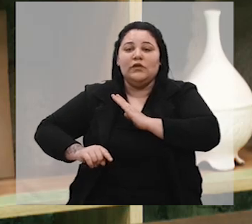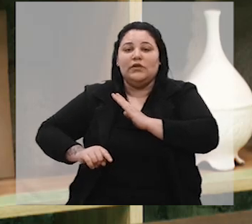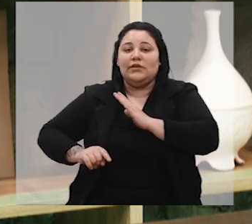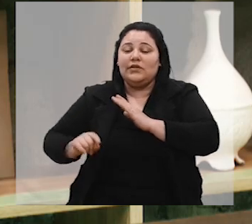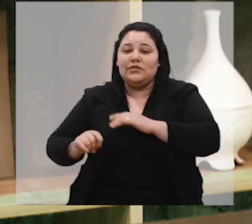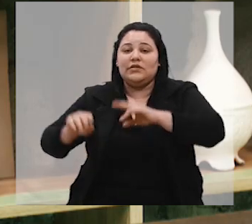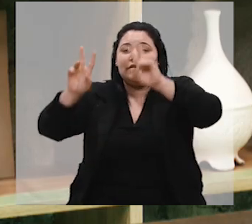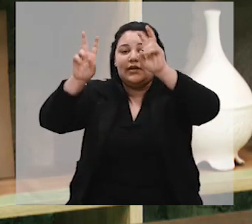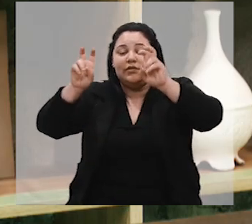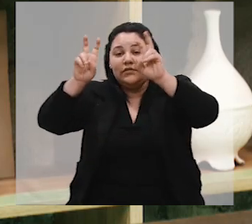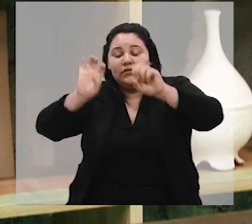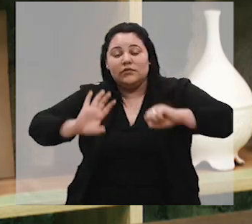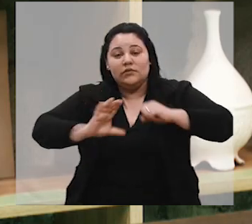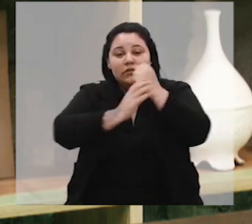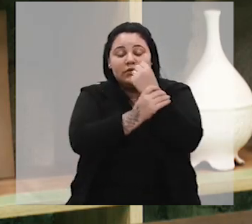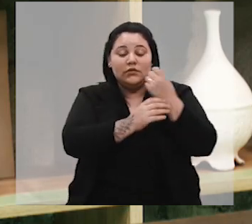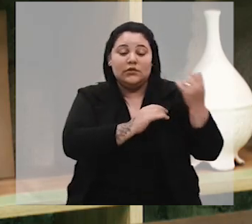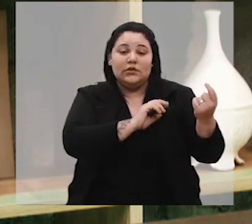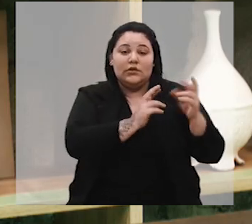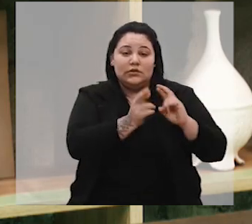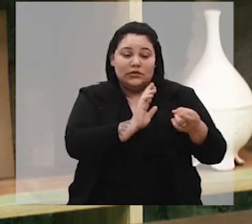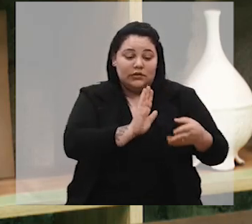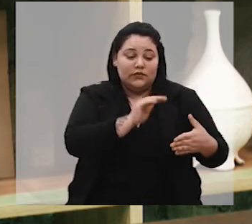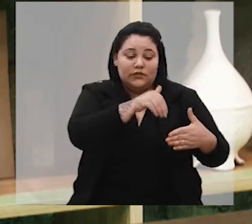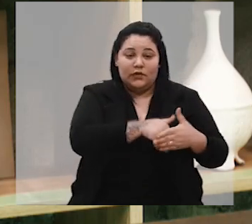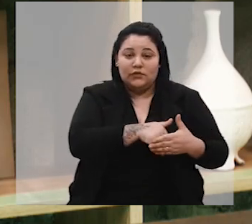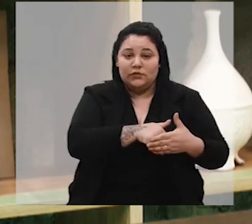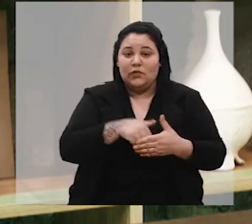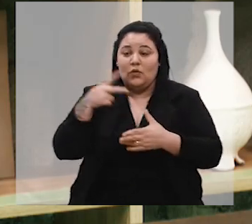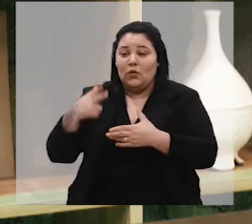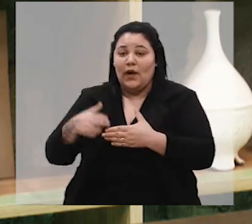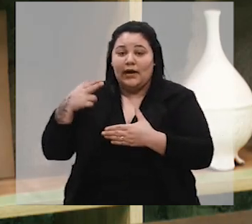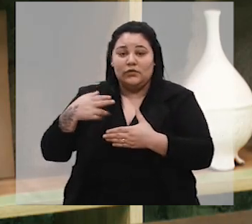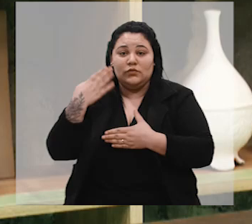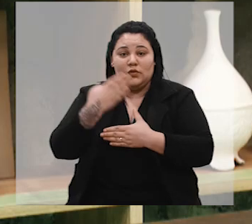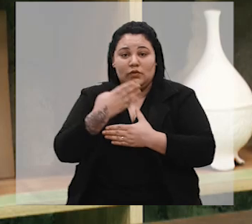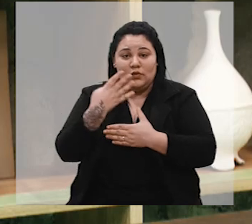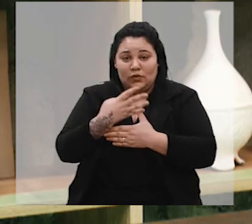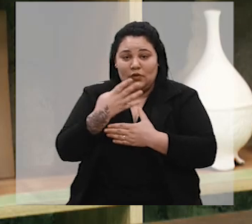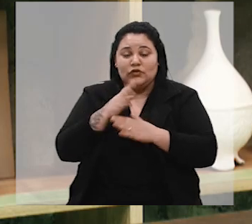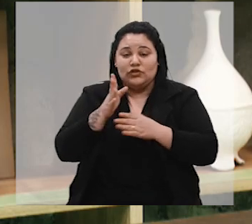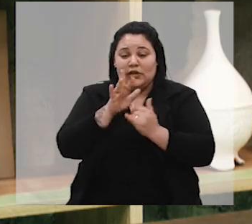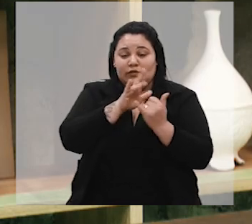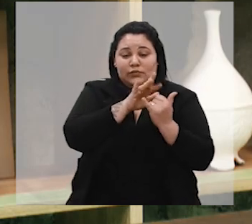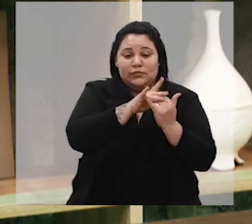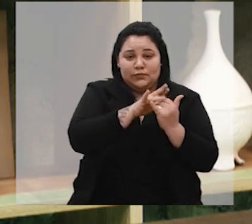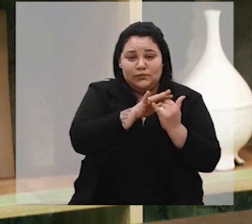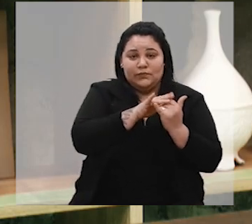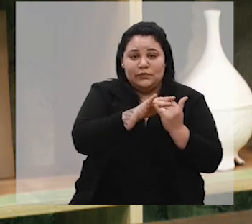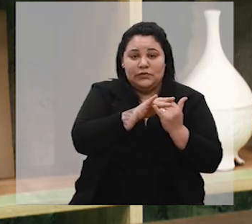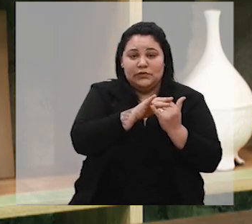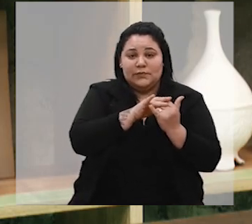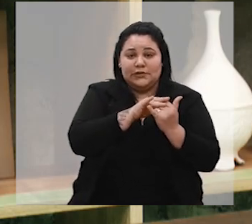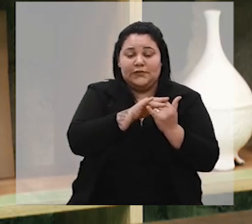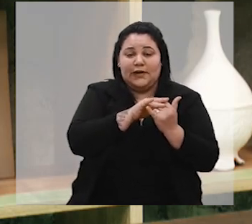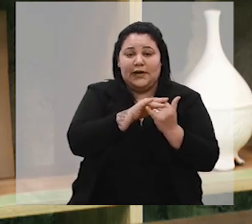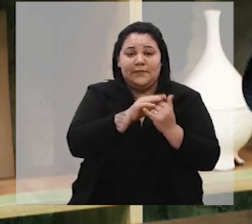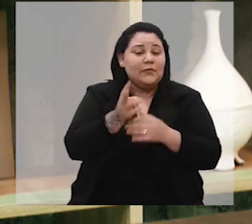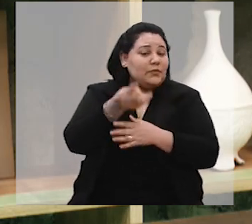que é a segurança em relação ao voto, o 4º episódio do Nosso Voto, Nossa Voz, que está no YouTube, no Spotify, na Amazon Music, ele